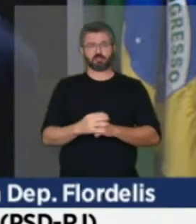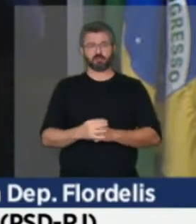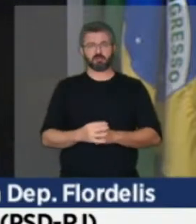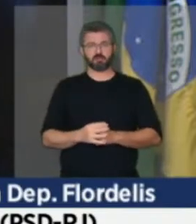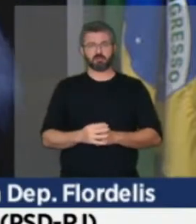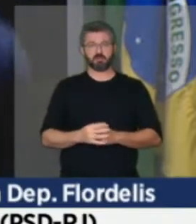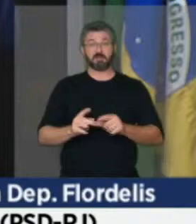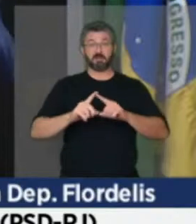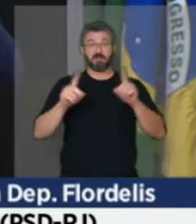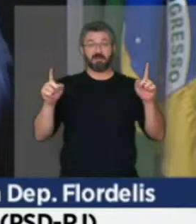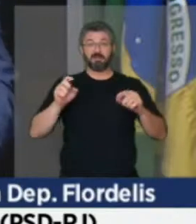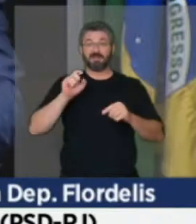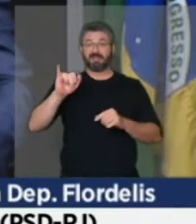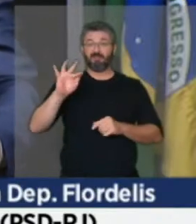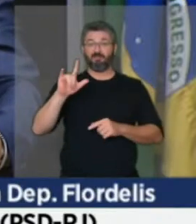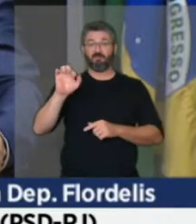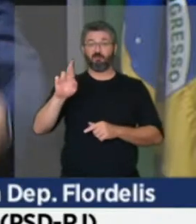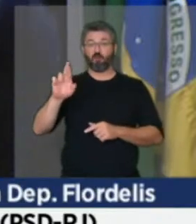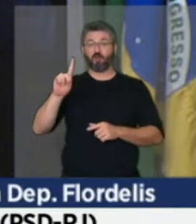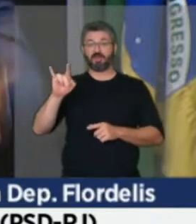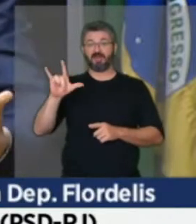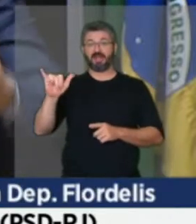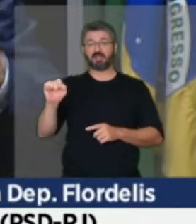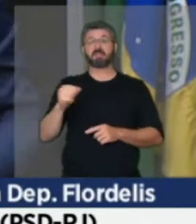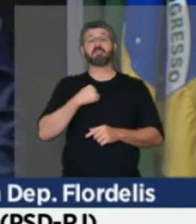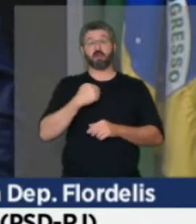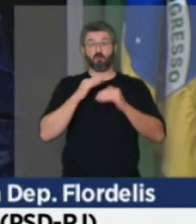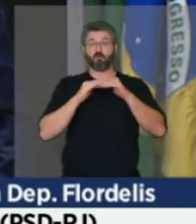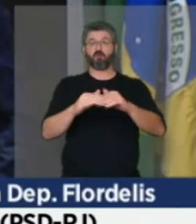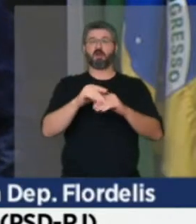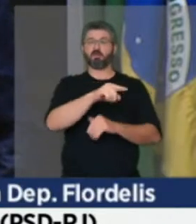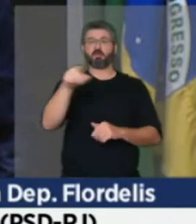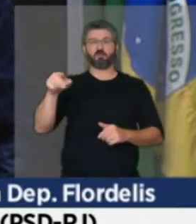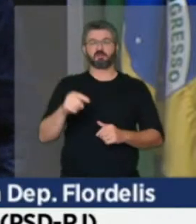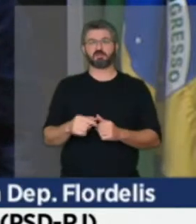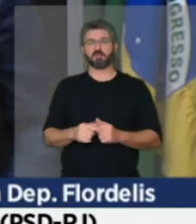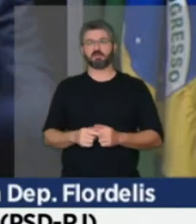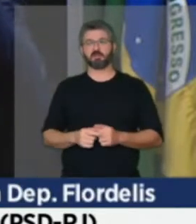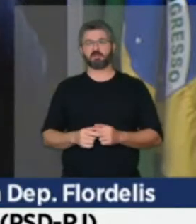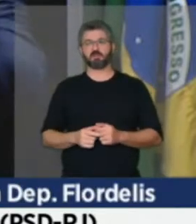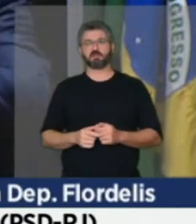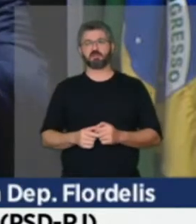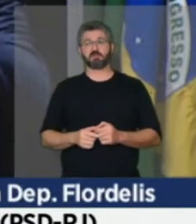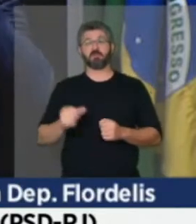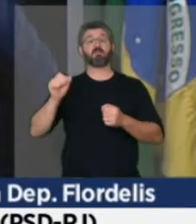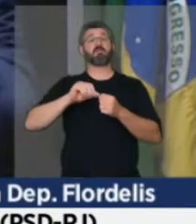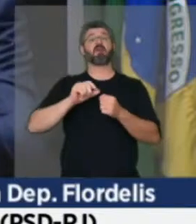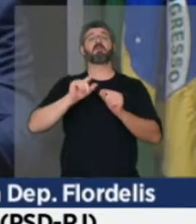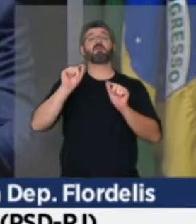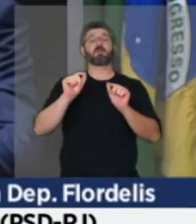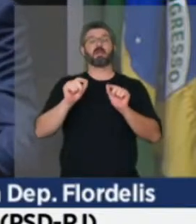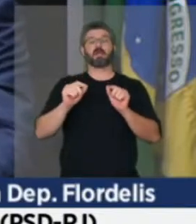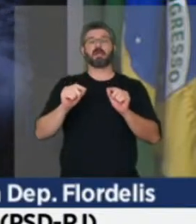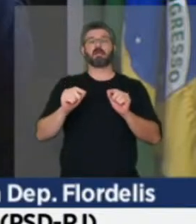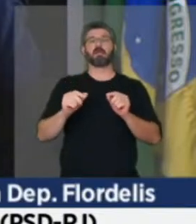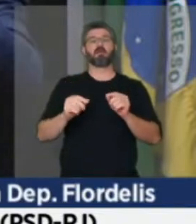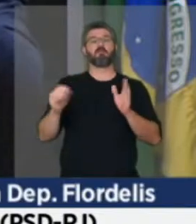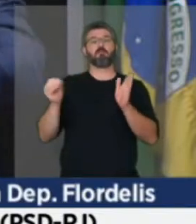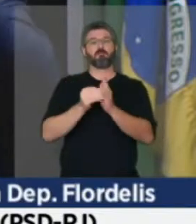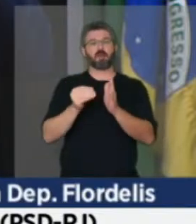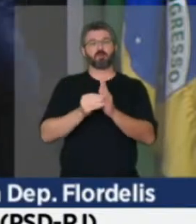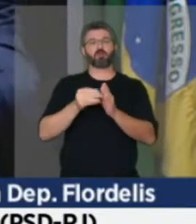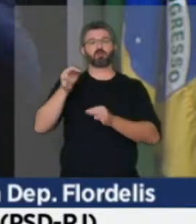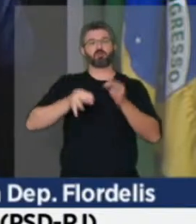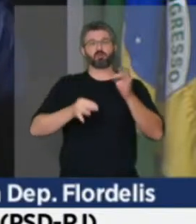Mas se caçarem Flor de Lis, eu lhes digo, senhoras e senhores, estarão fazendo uma injustiça com